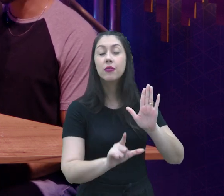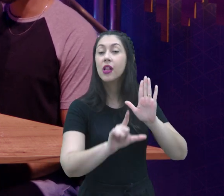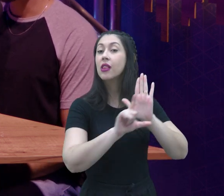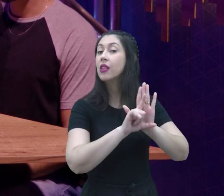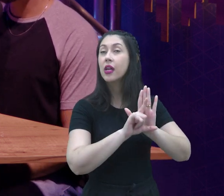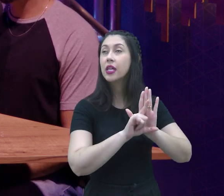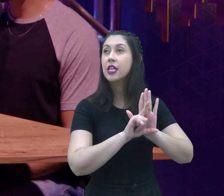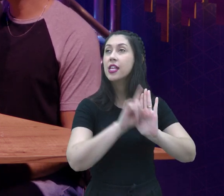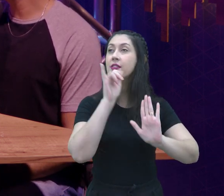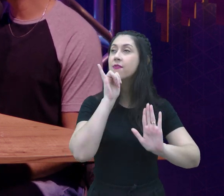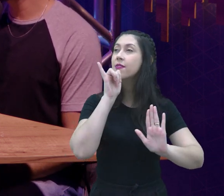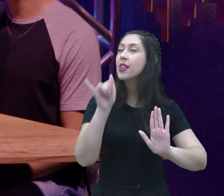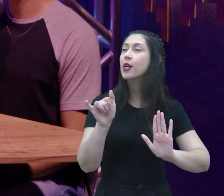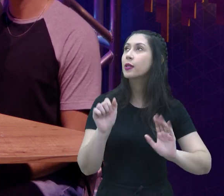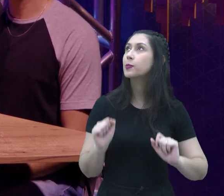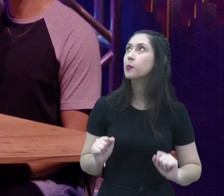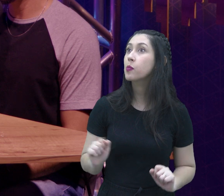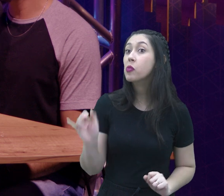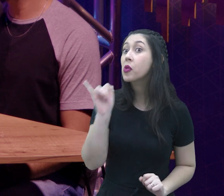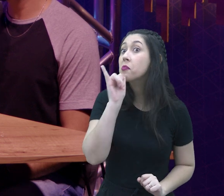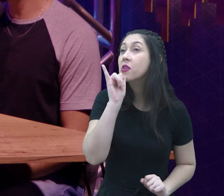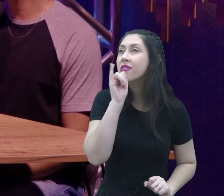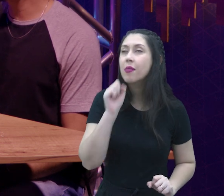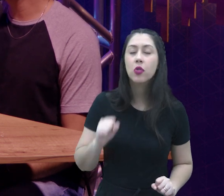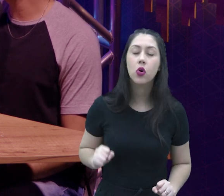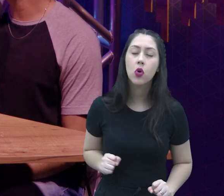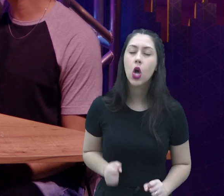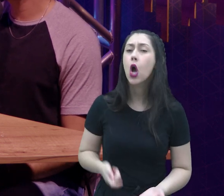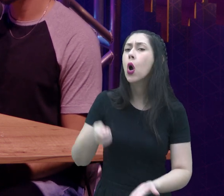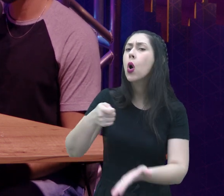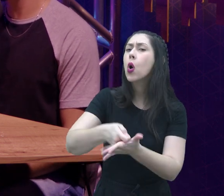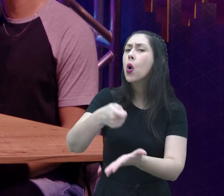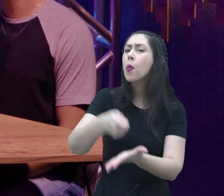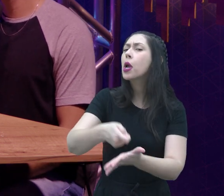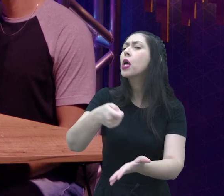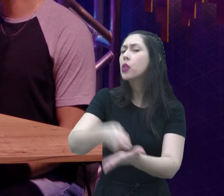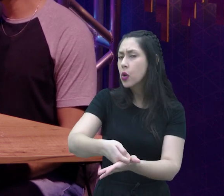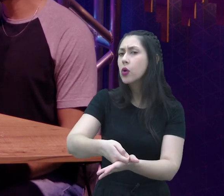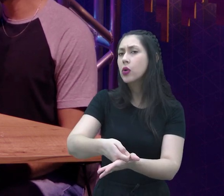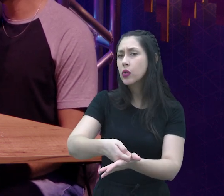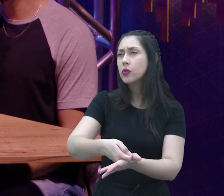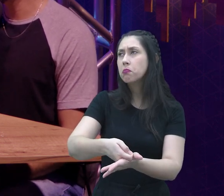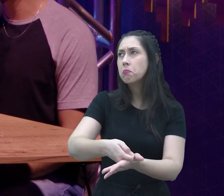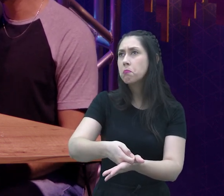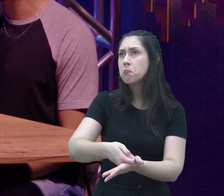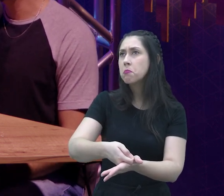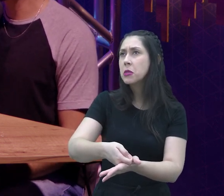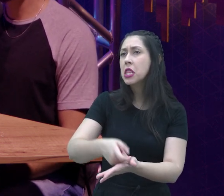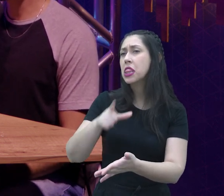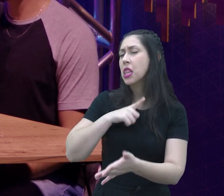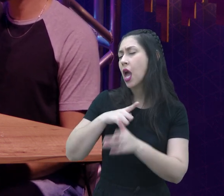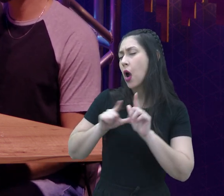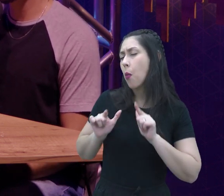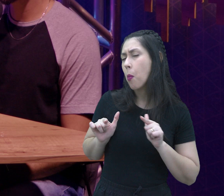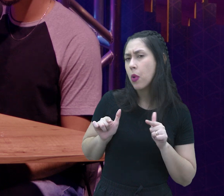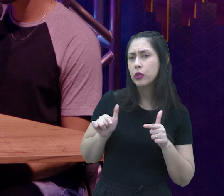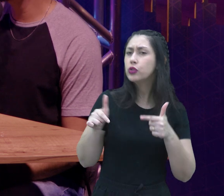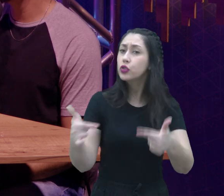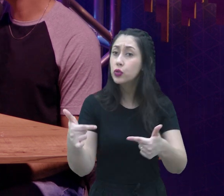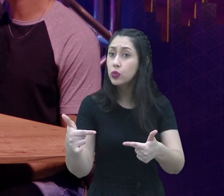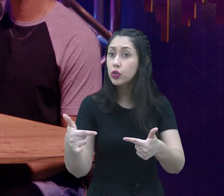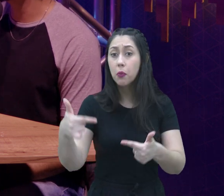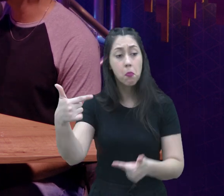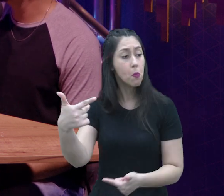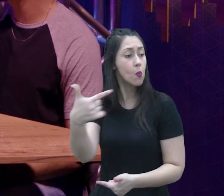que diga que é obrigatório ter uma política pública